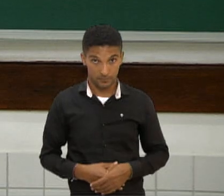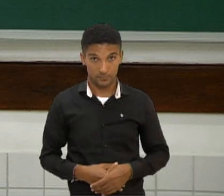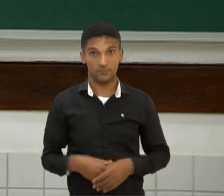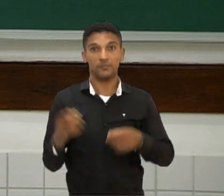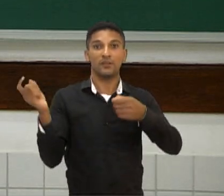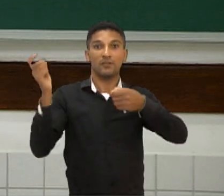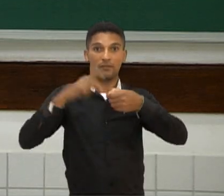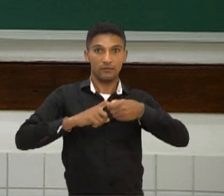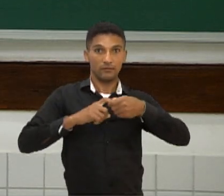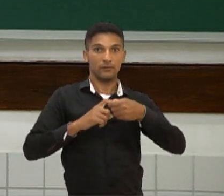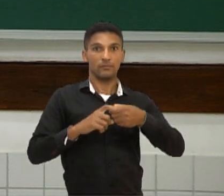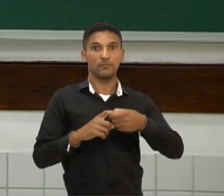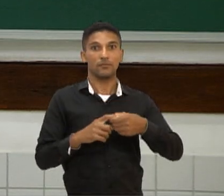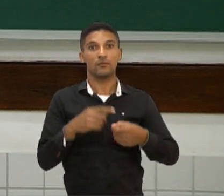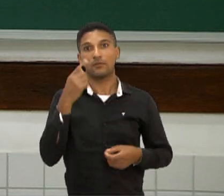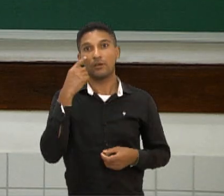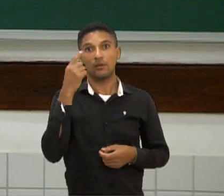Voltando aqui, vamos ver